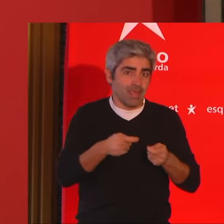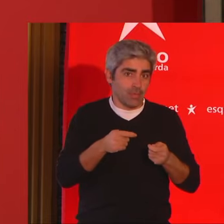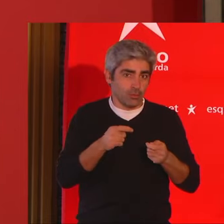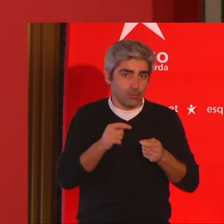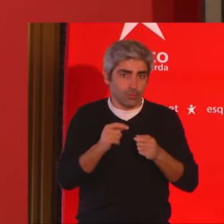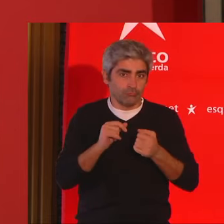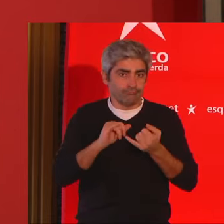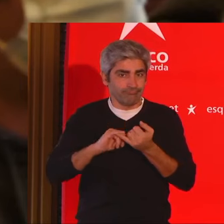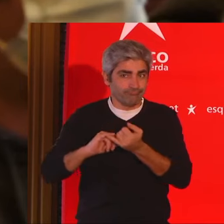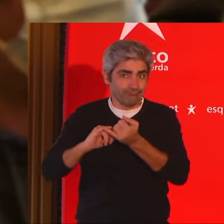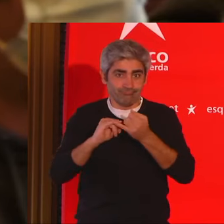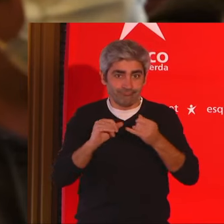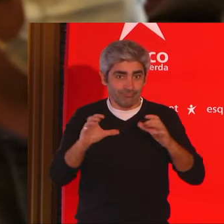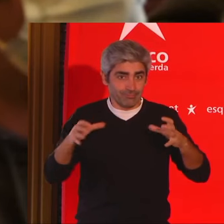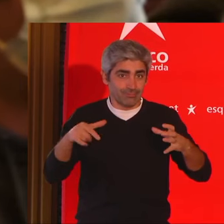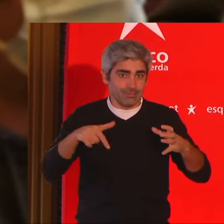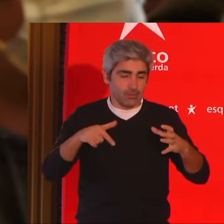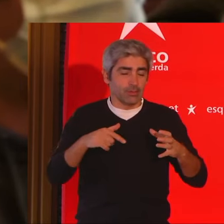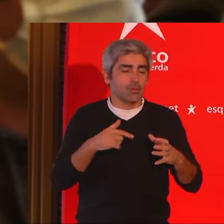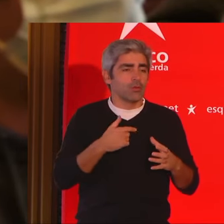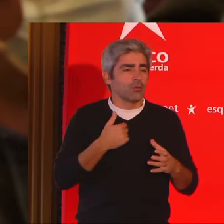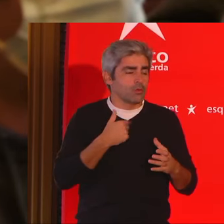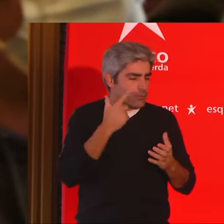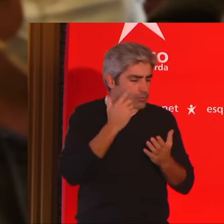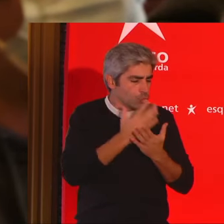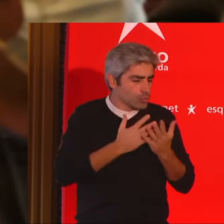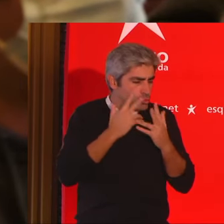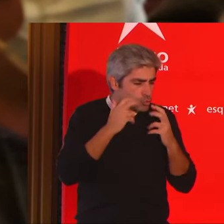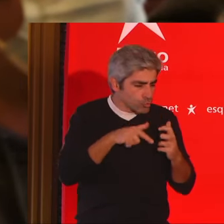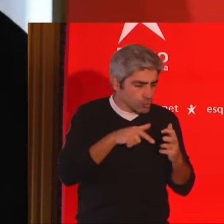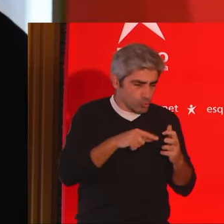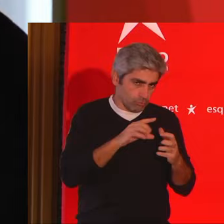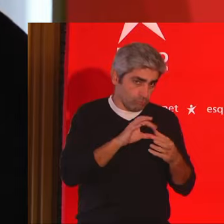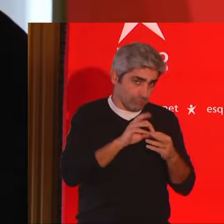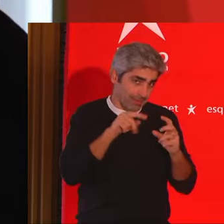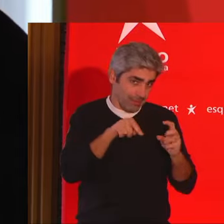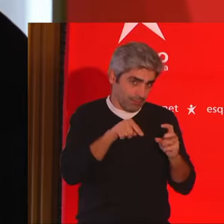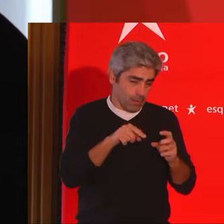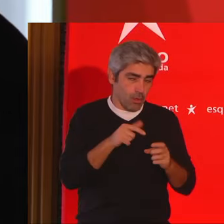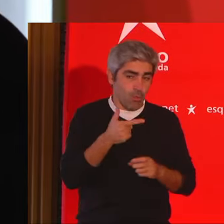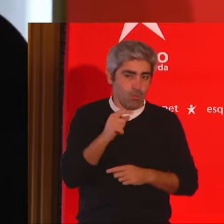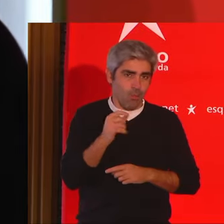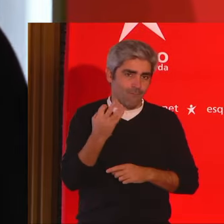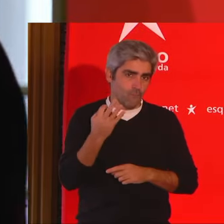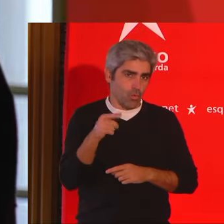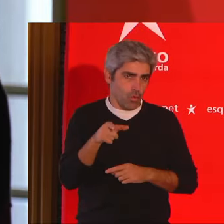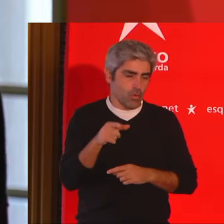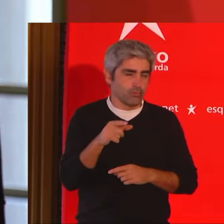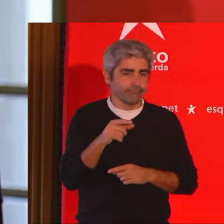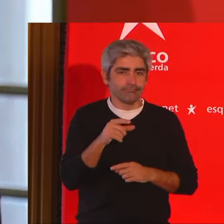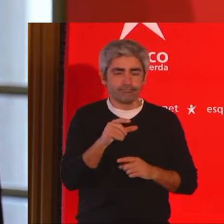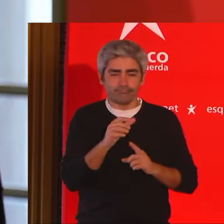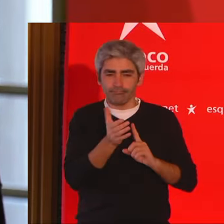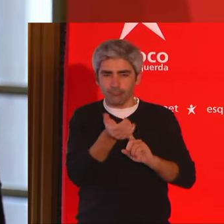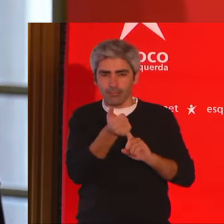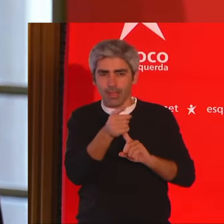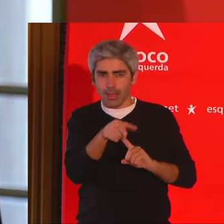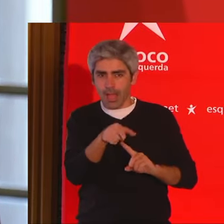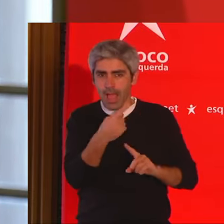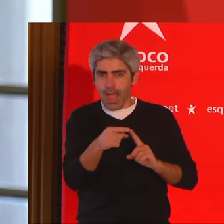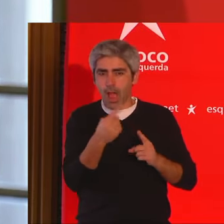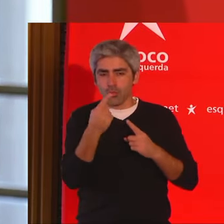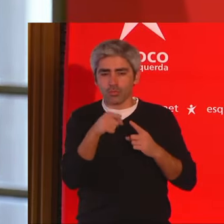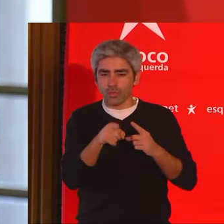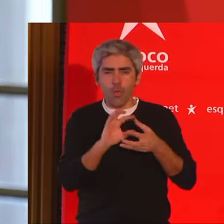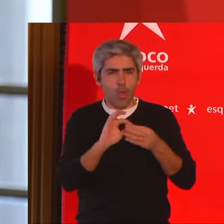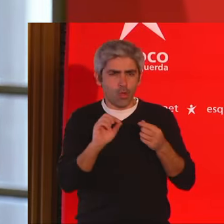fundo, no estudo que fez sobre isto, o Bloco justamente identifica as possíveis